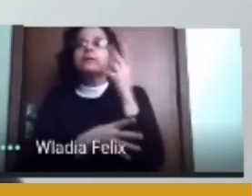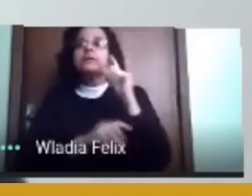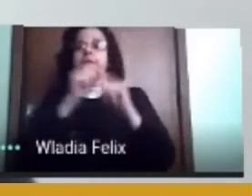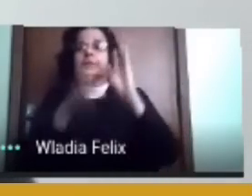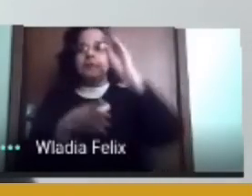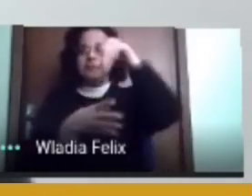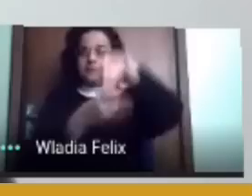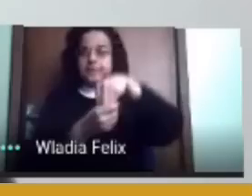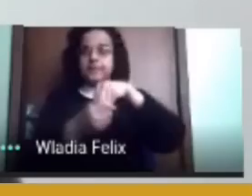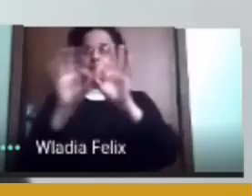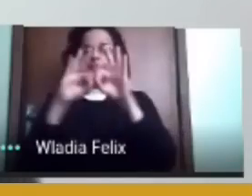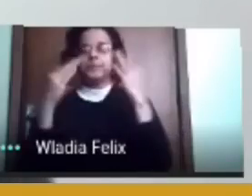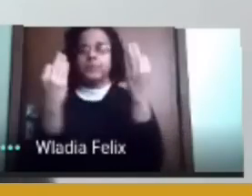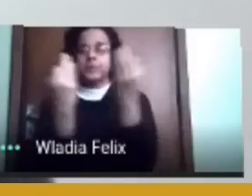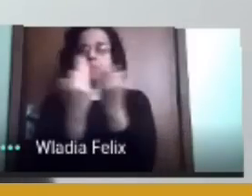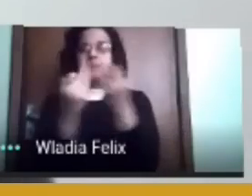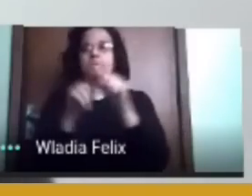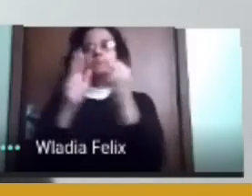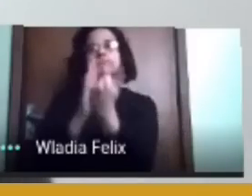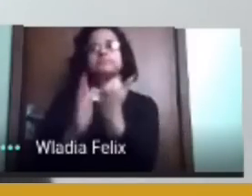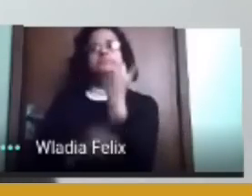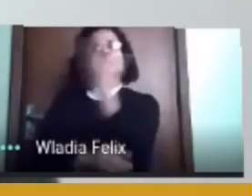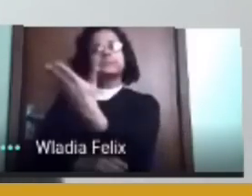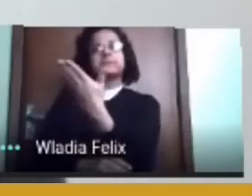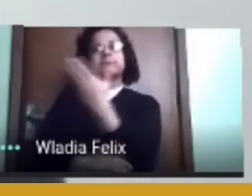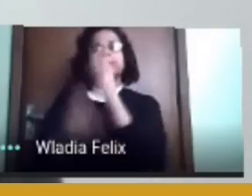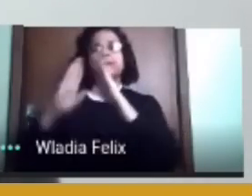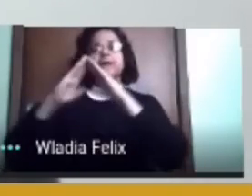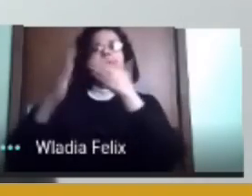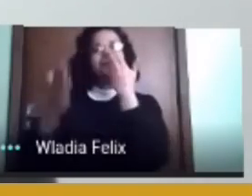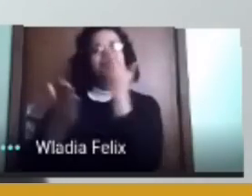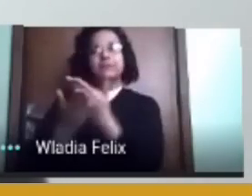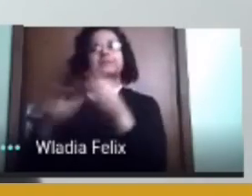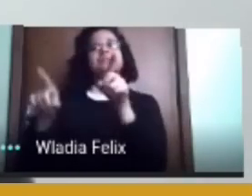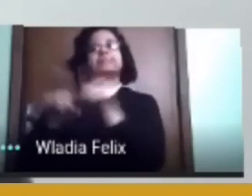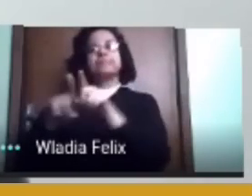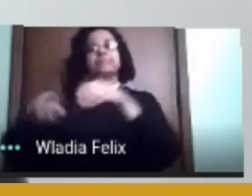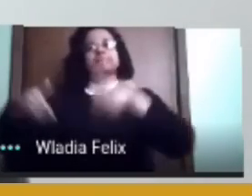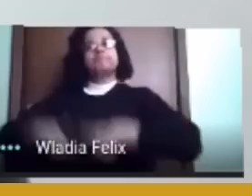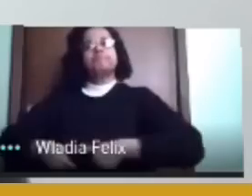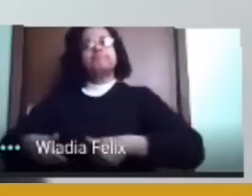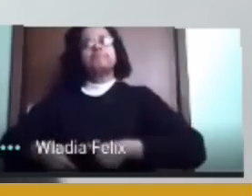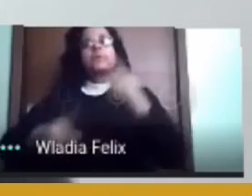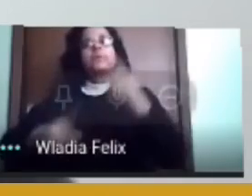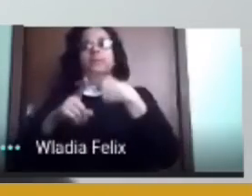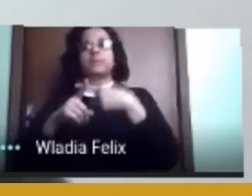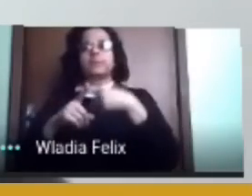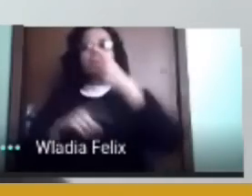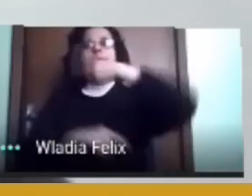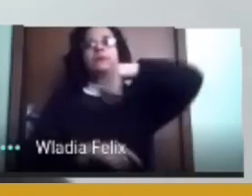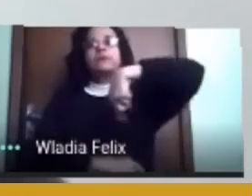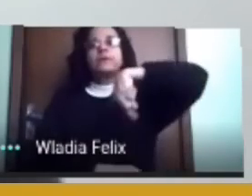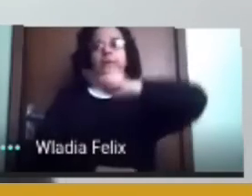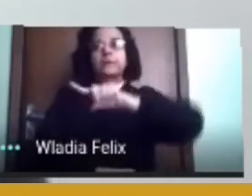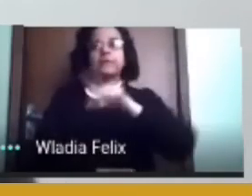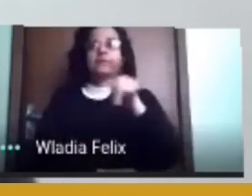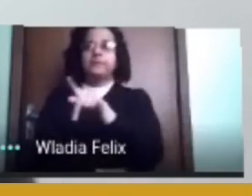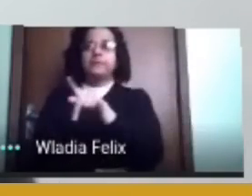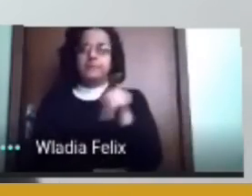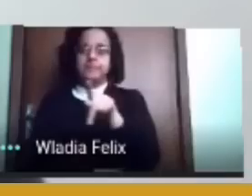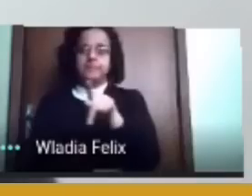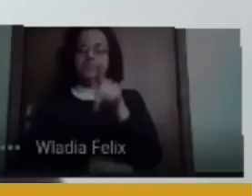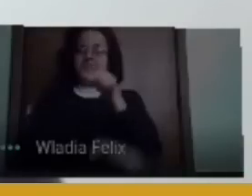a escola sofre com isso. Porque nós, professores e professoras, toda a equipe pedagógica de uma escola, nós queremos o bem das